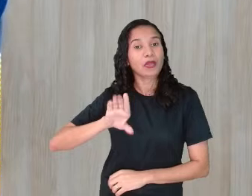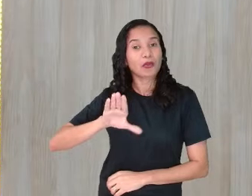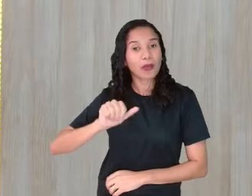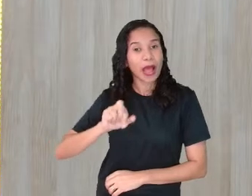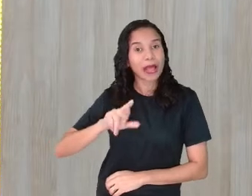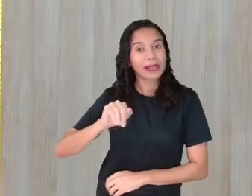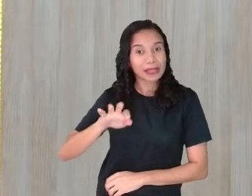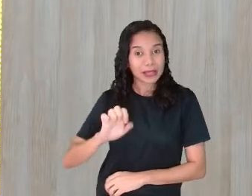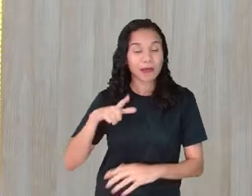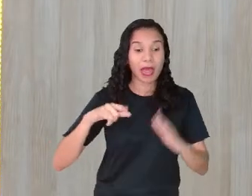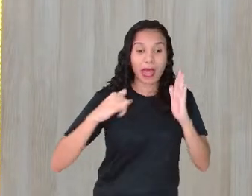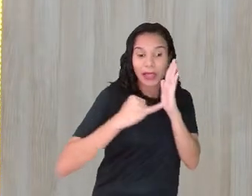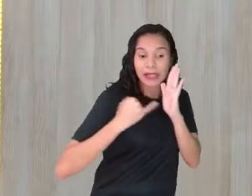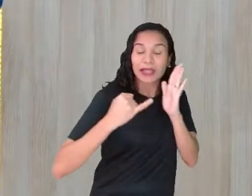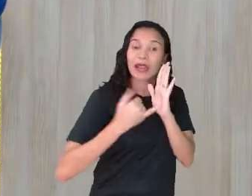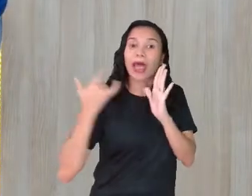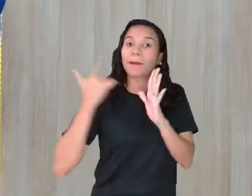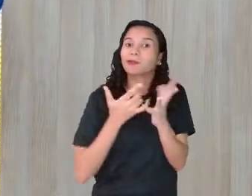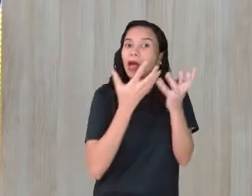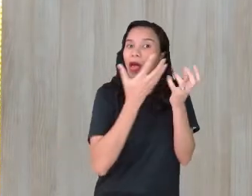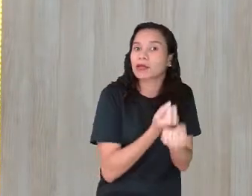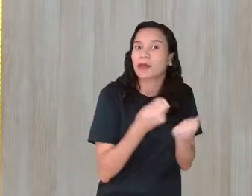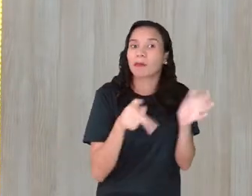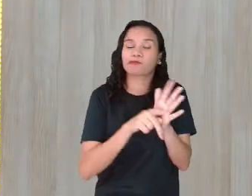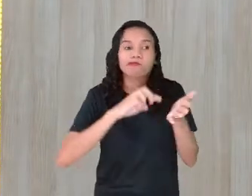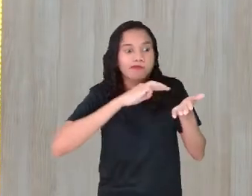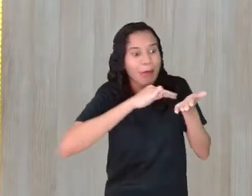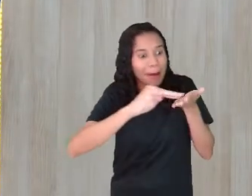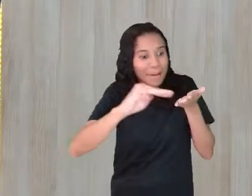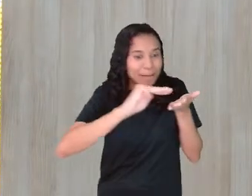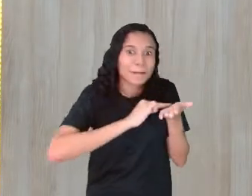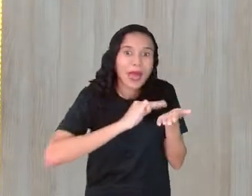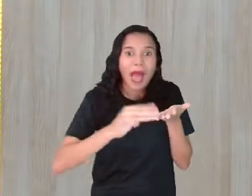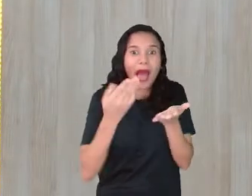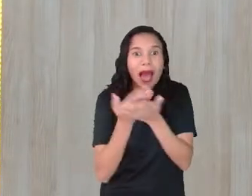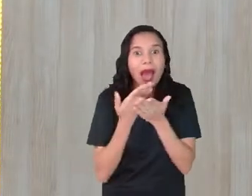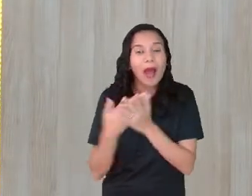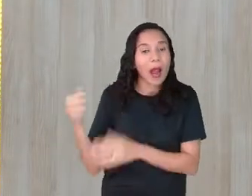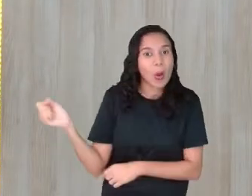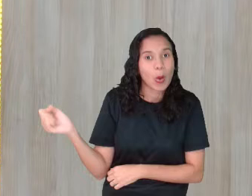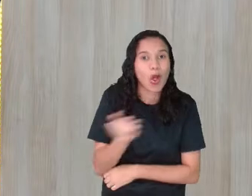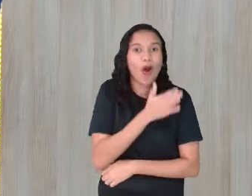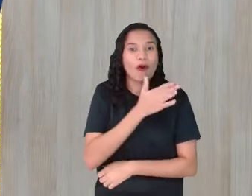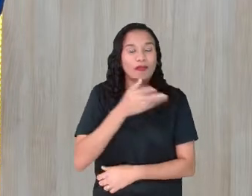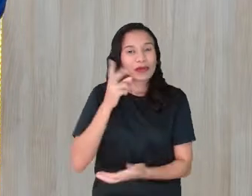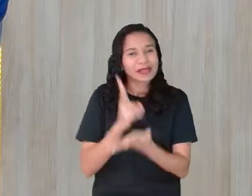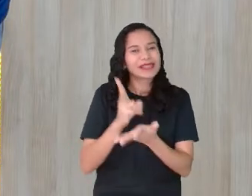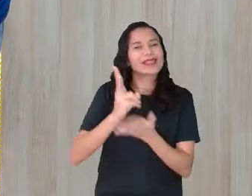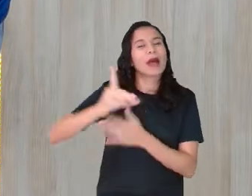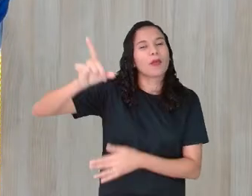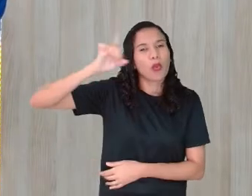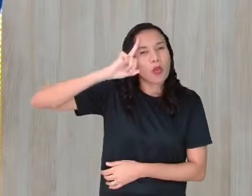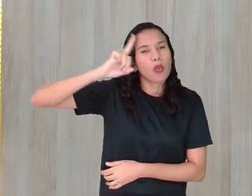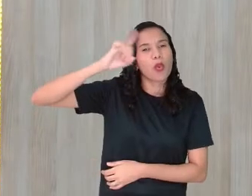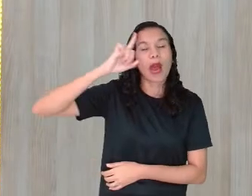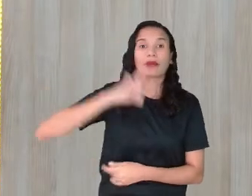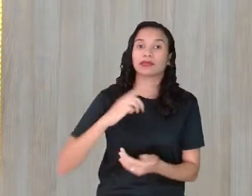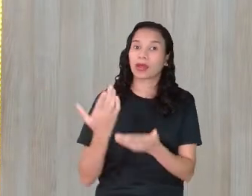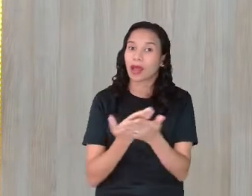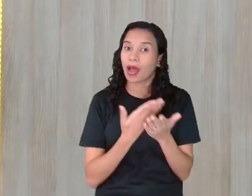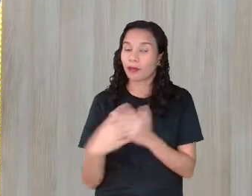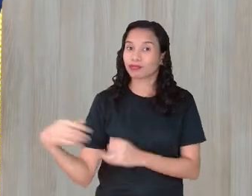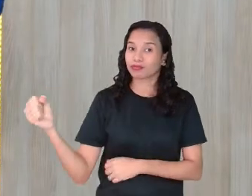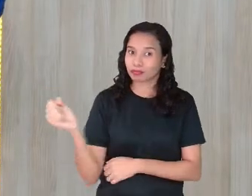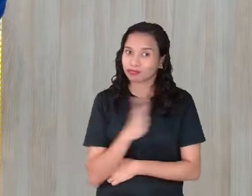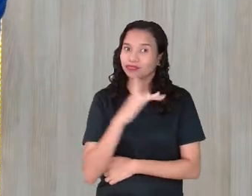Se inscreve lá para receber as notificações, né, de aulas novas. Todos os dias nós temos aulas novas